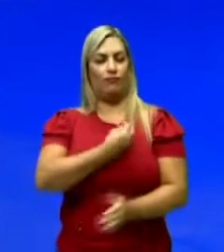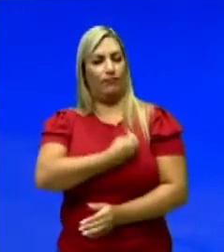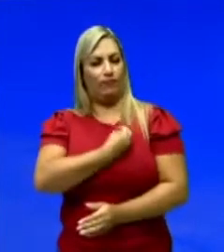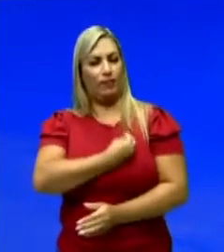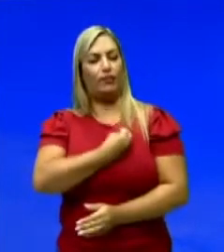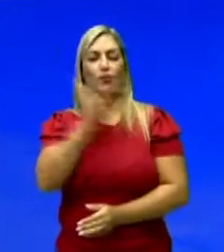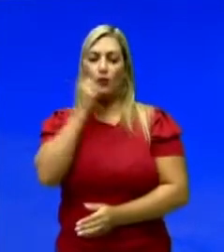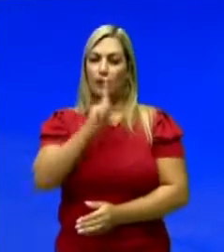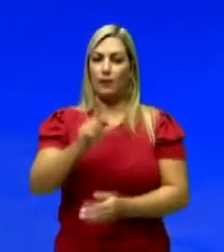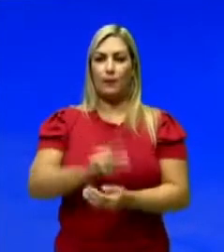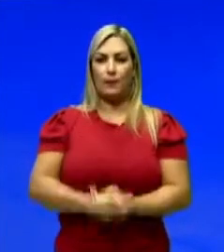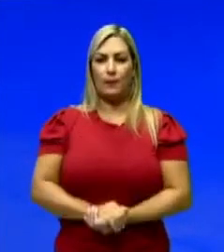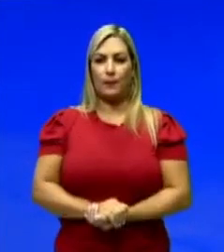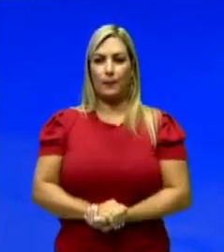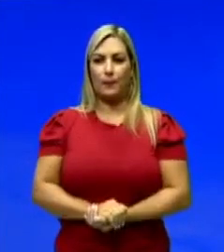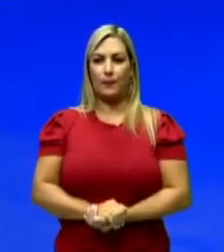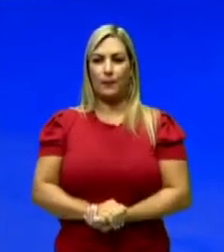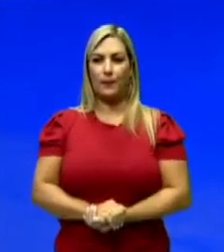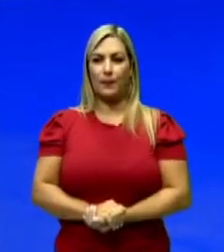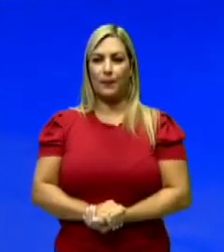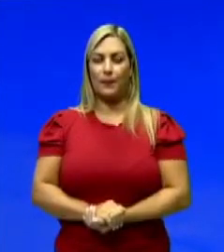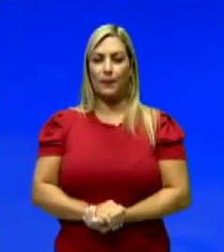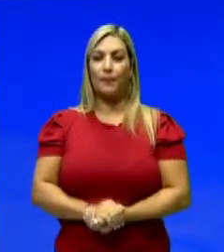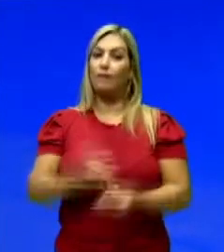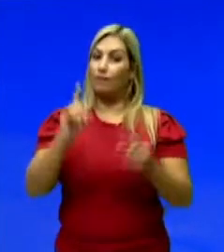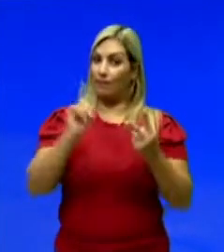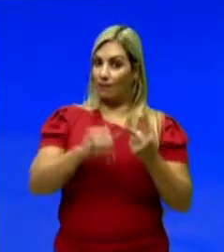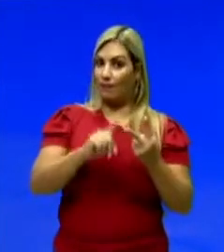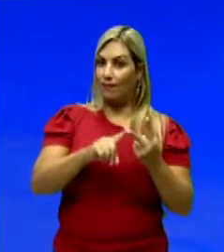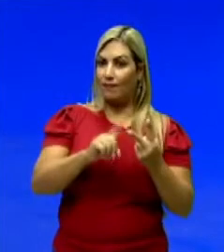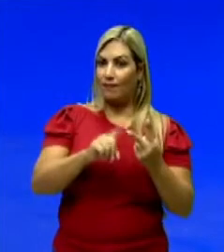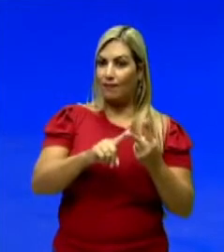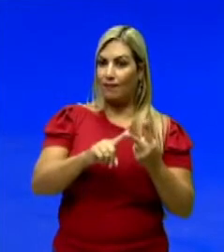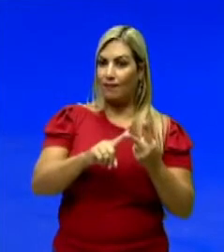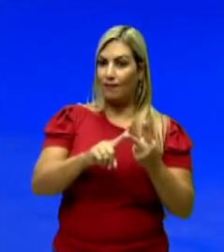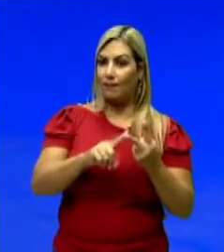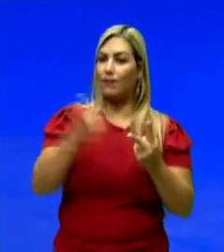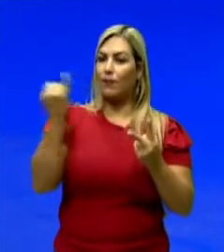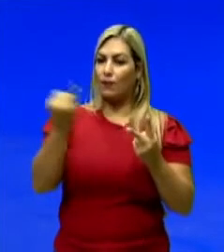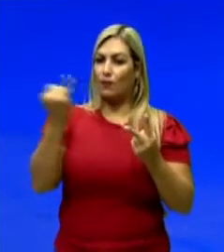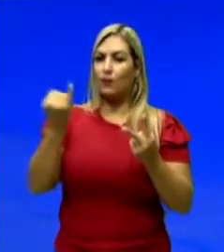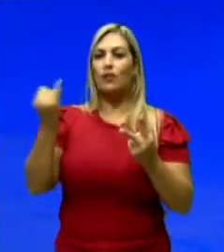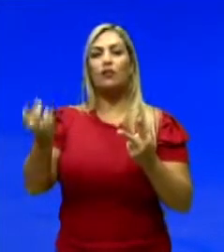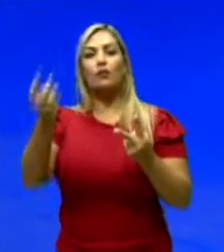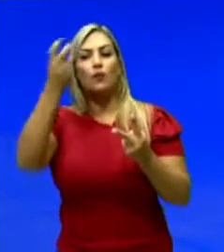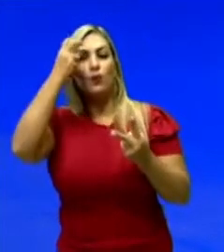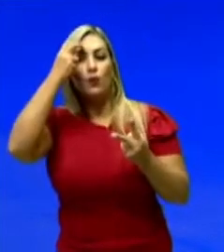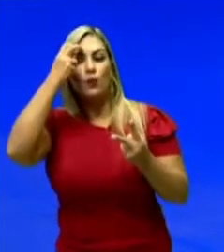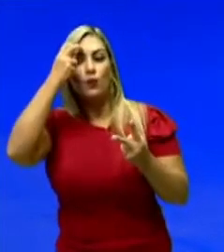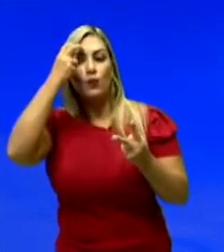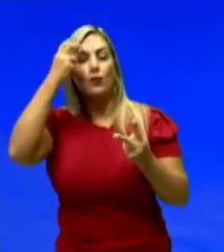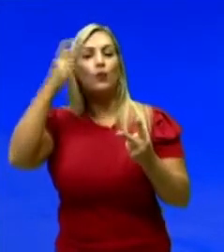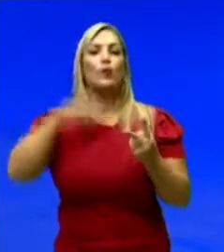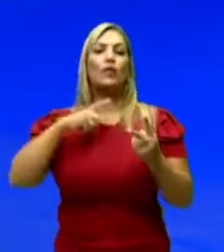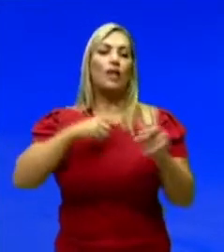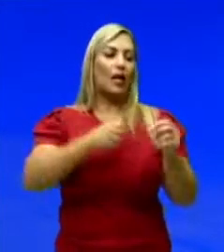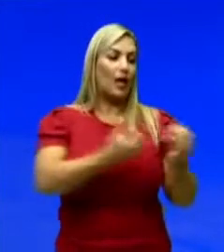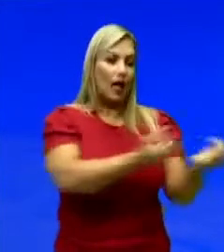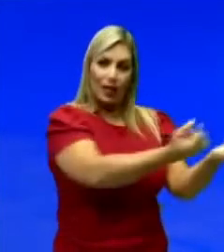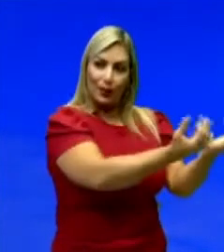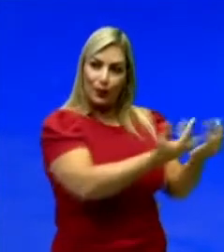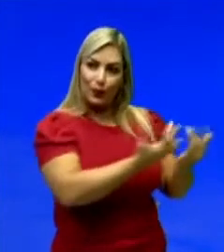existência outra questão importante né é essa cultura né da